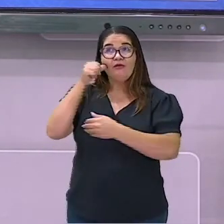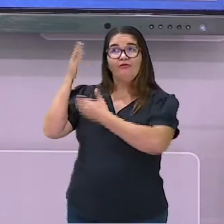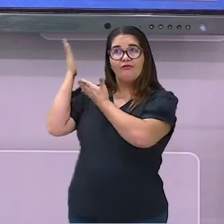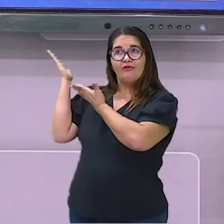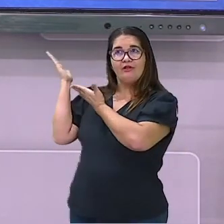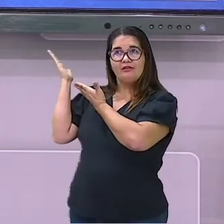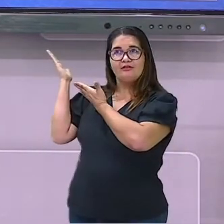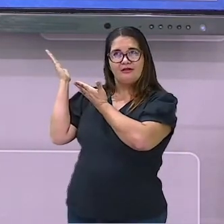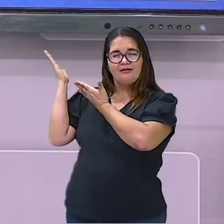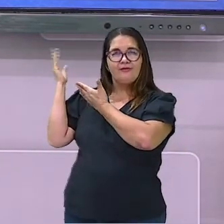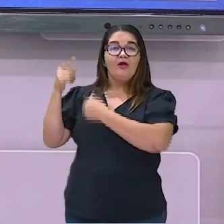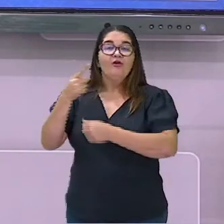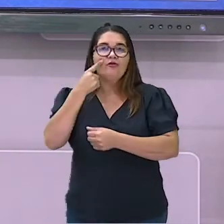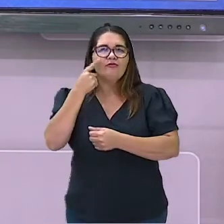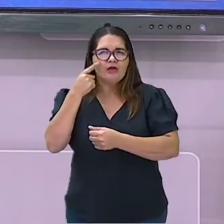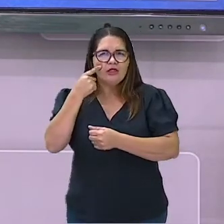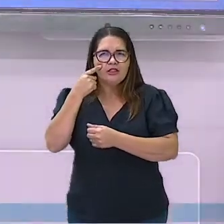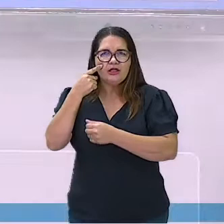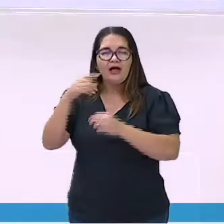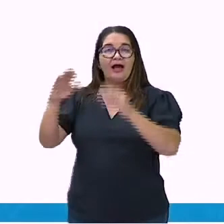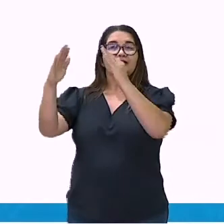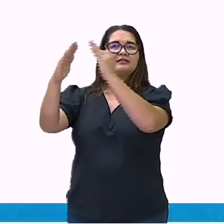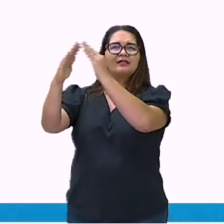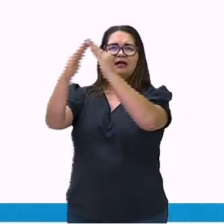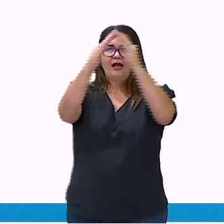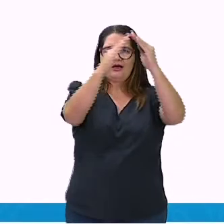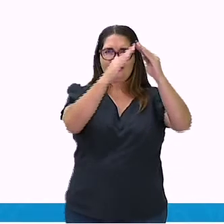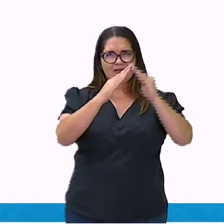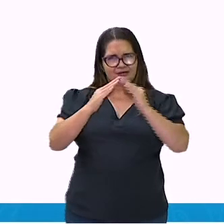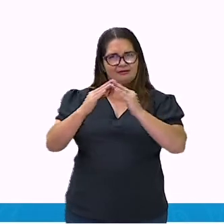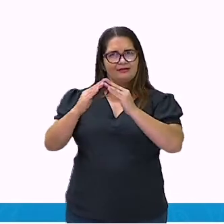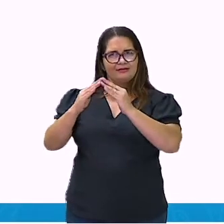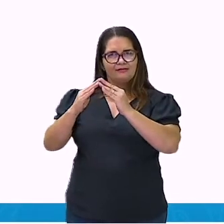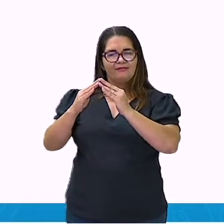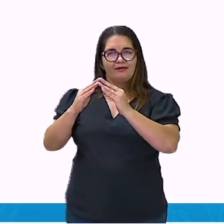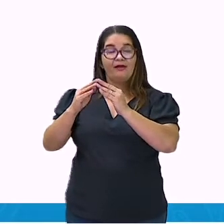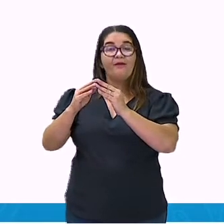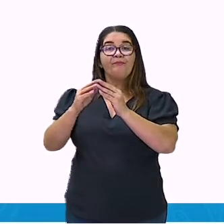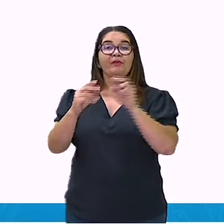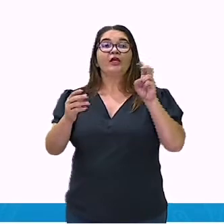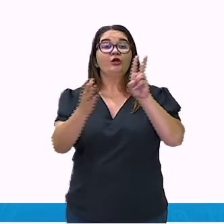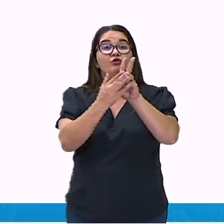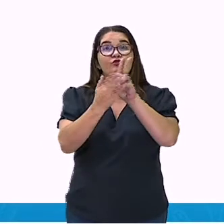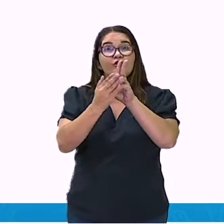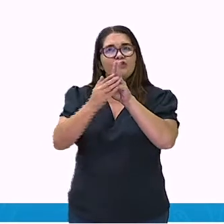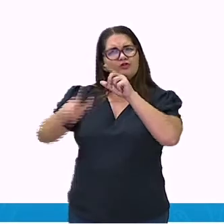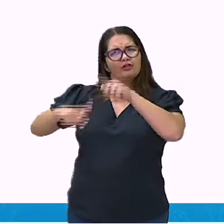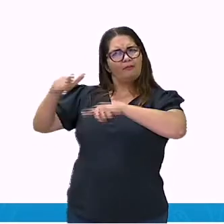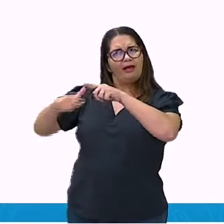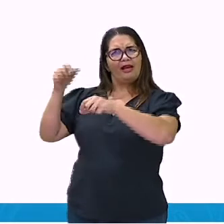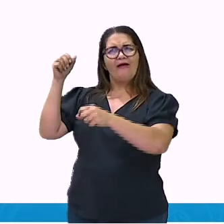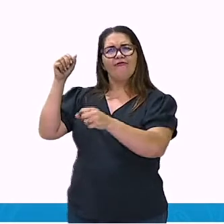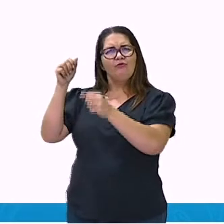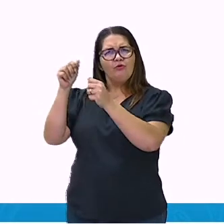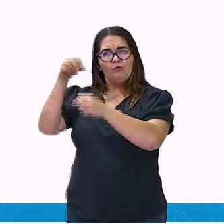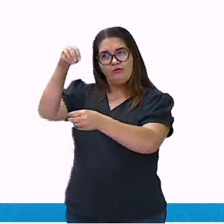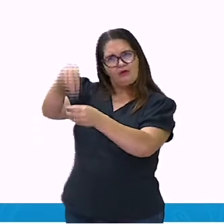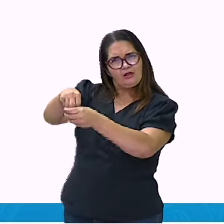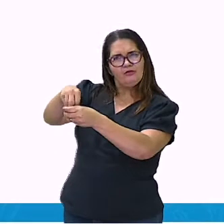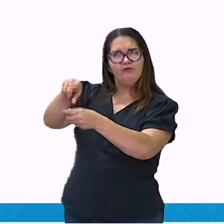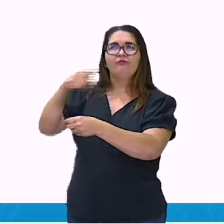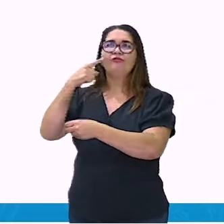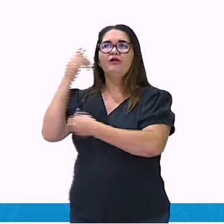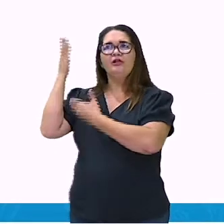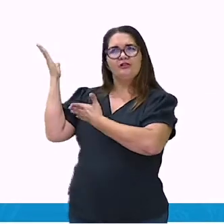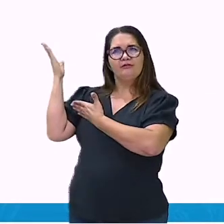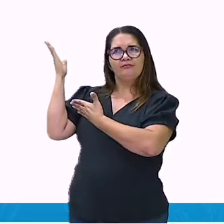eu disse. Vamos dar uma olhada aqui no mapa. As influências da estrutura indígena na colonização.